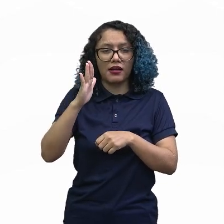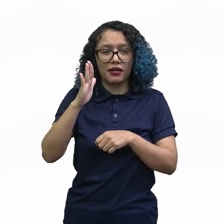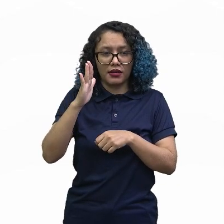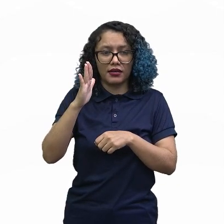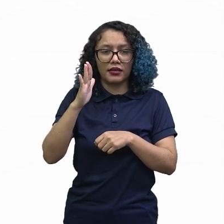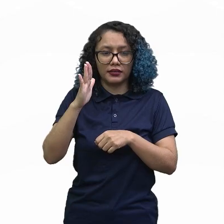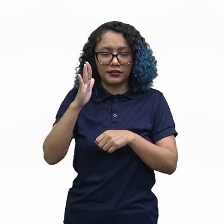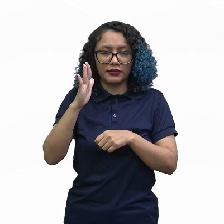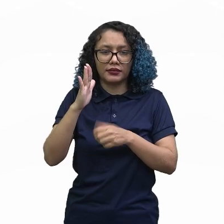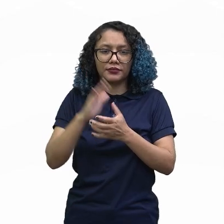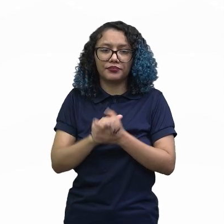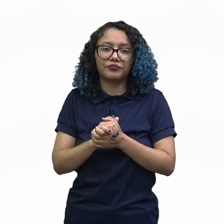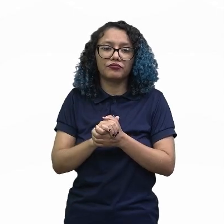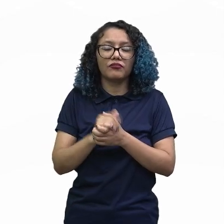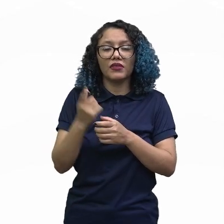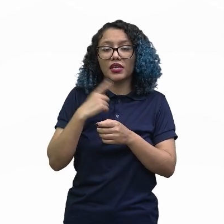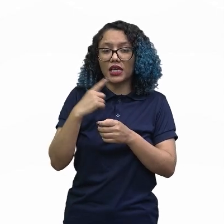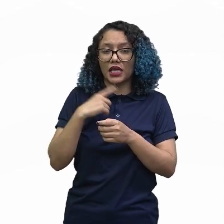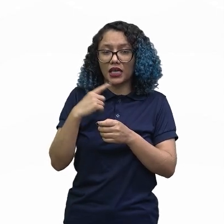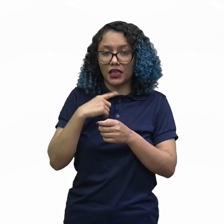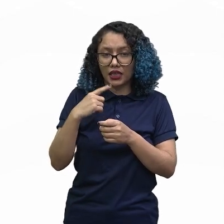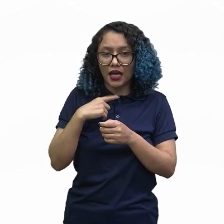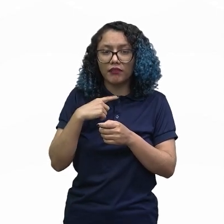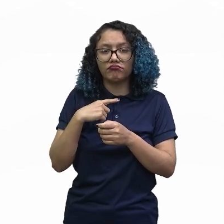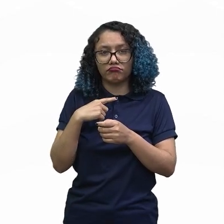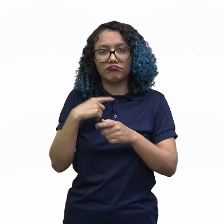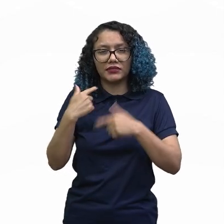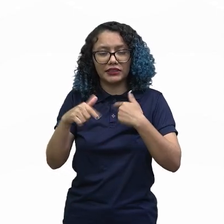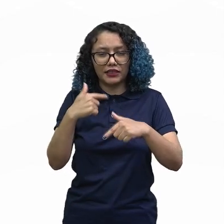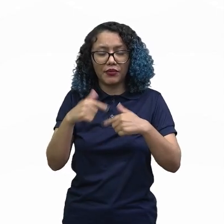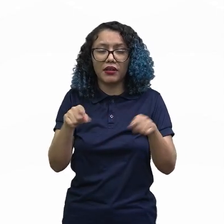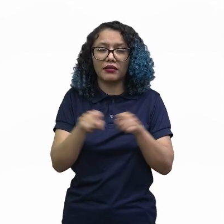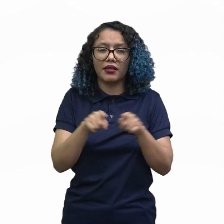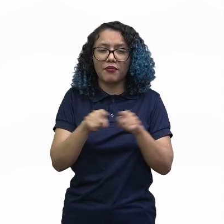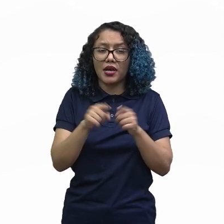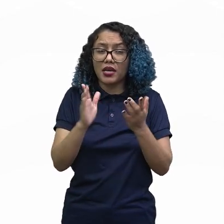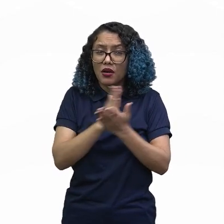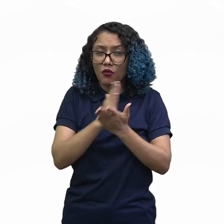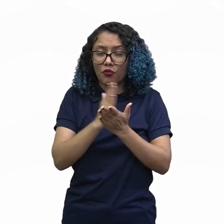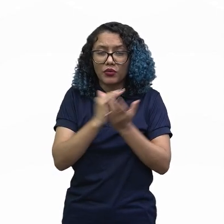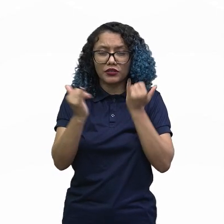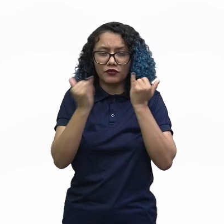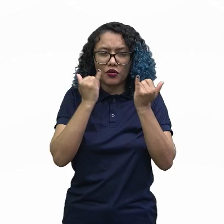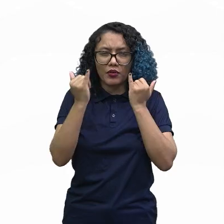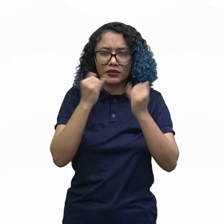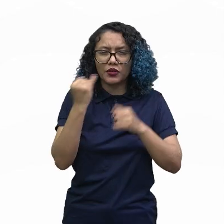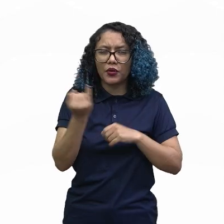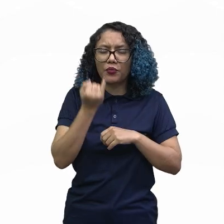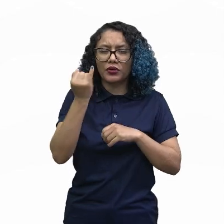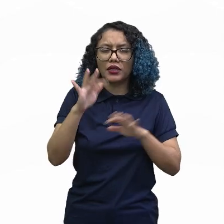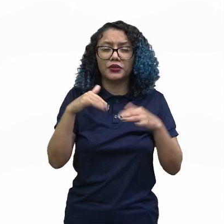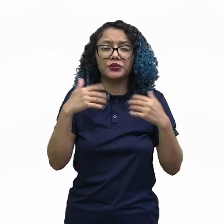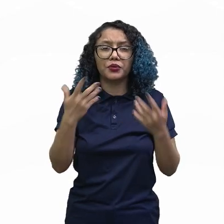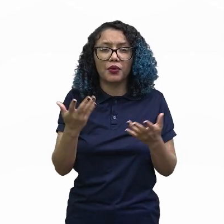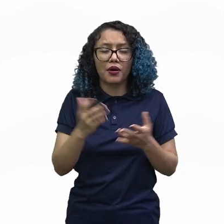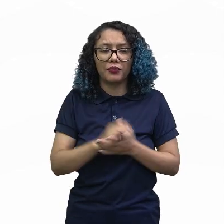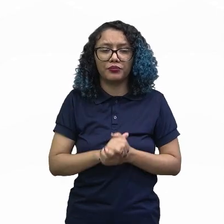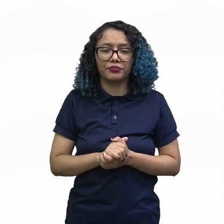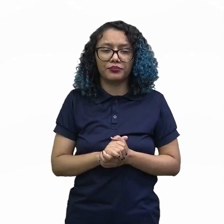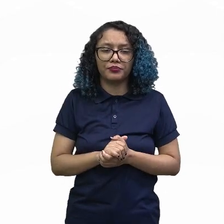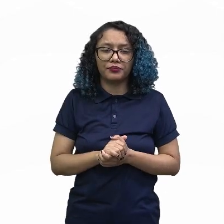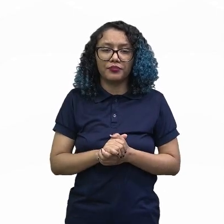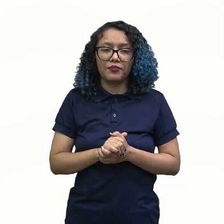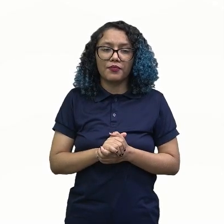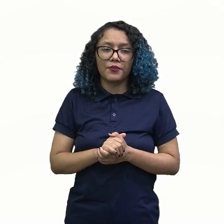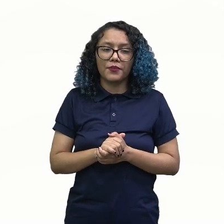essa carga de trabalho. E percebam que a gente tem alguns dados importantes para ressaltar a respeito disso,